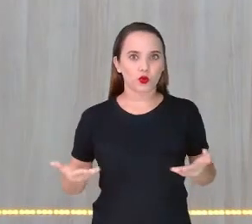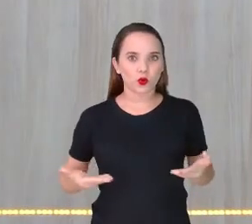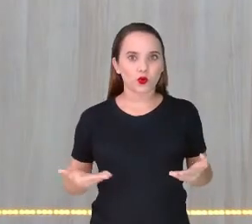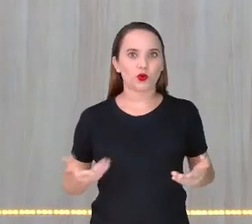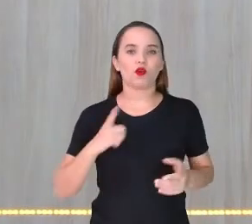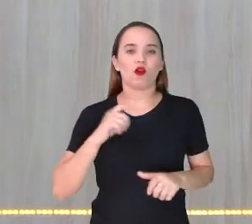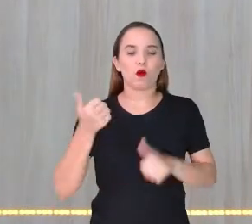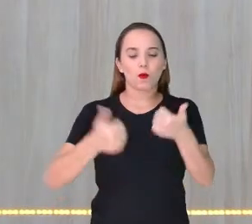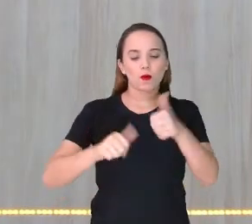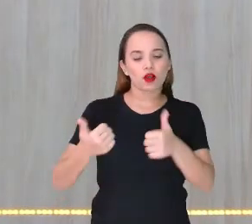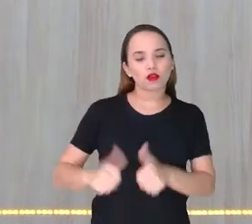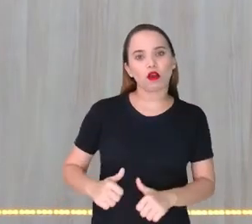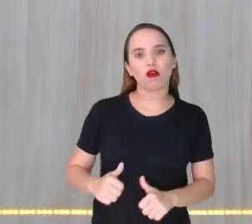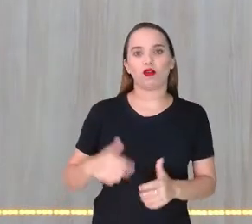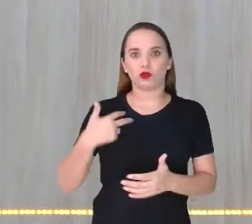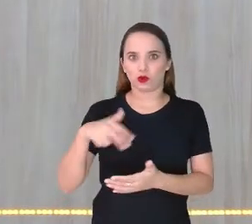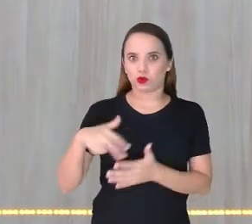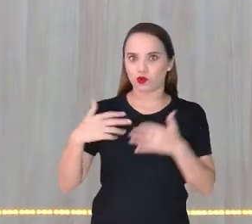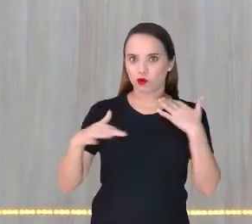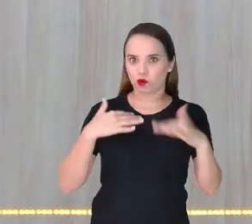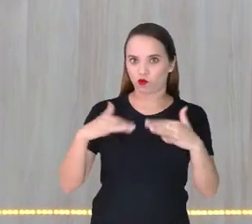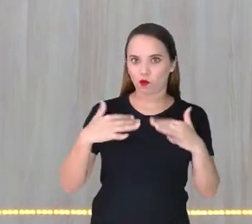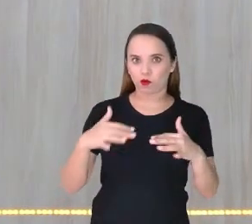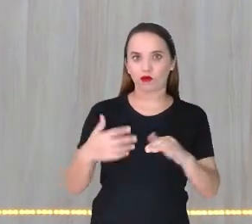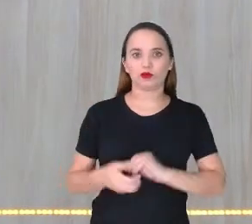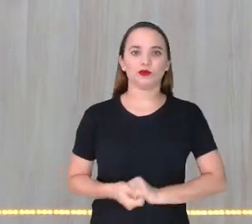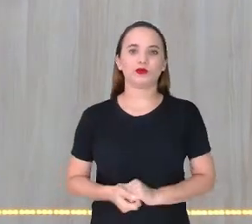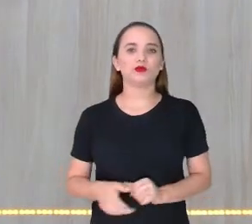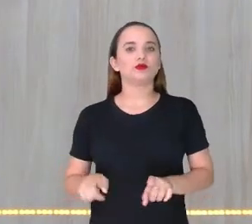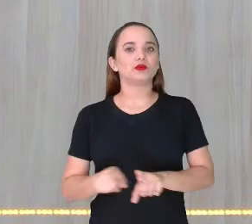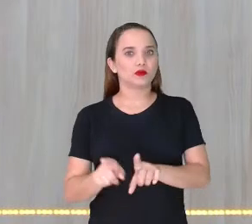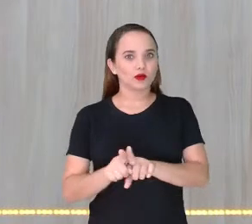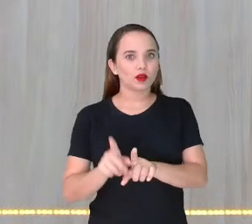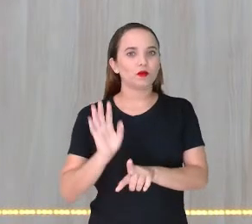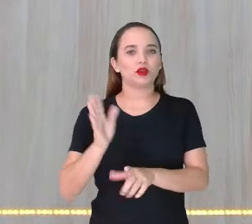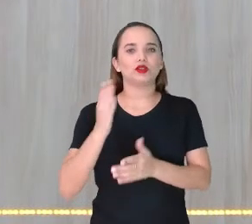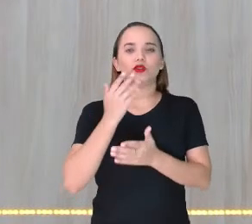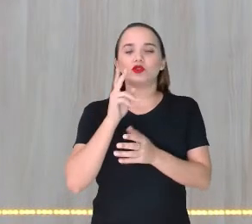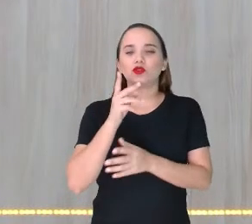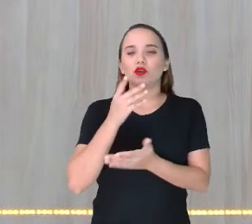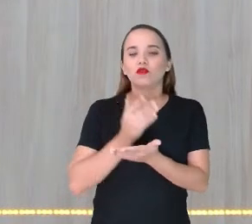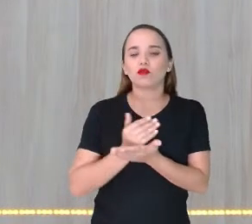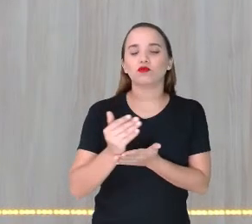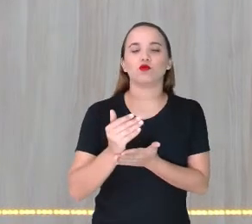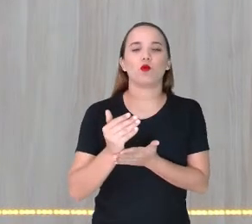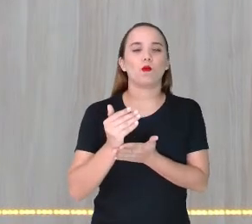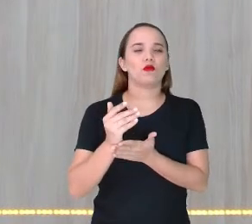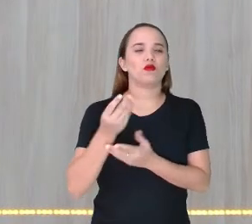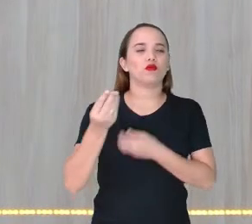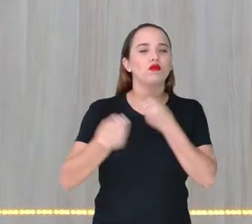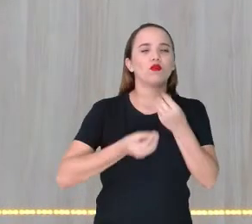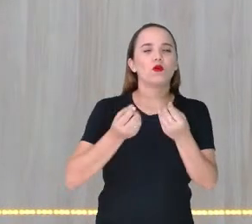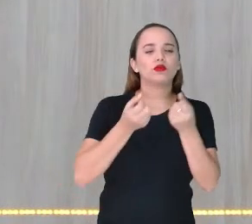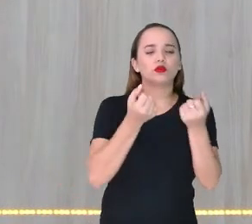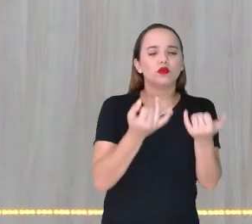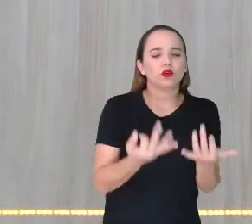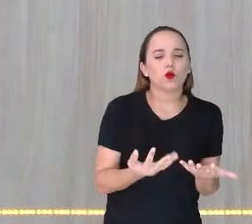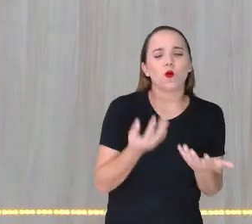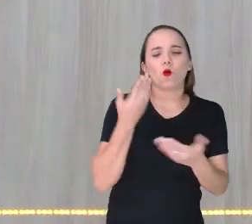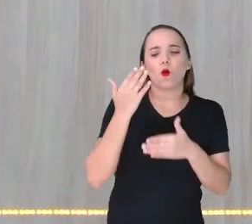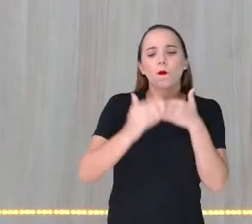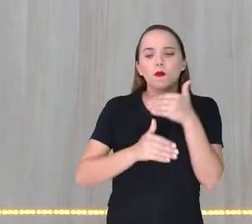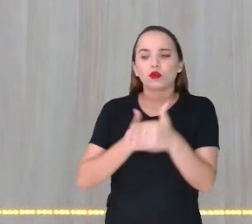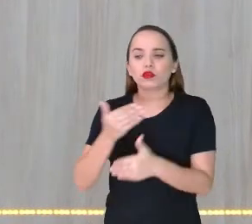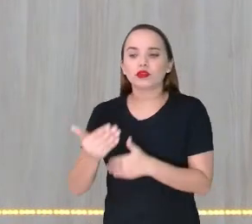uma análise desses movimentos, né? A gente falou também lá no começo como é que a dança surgiu, né? O seu processo